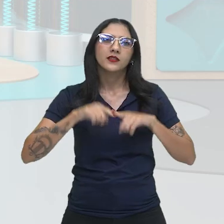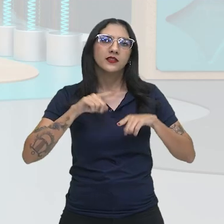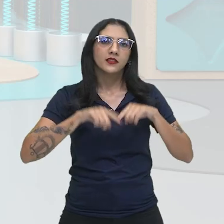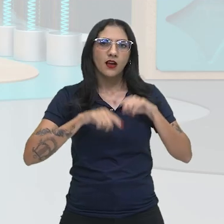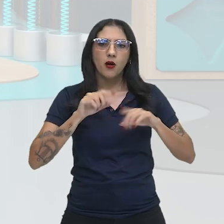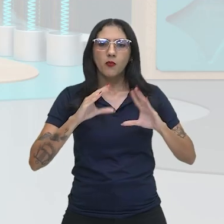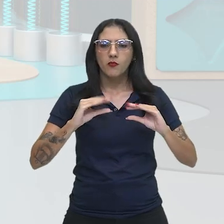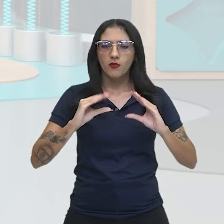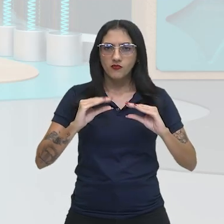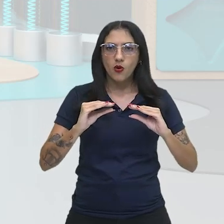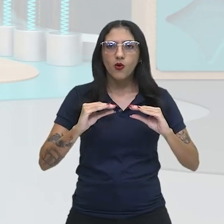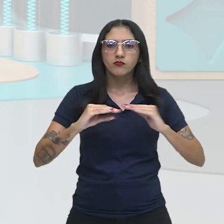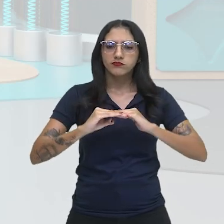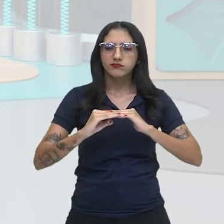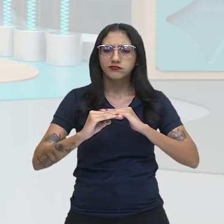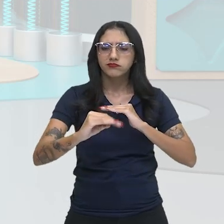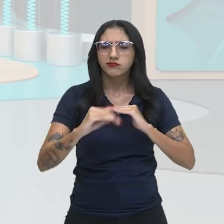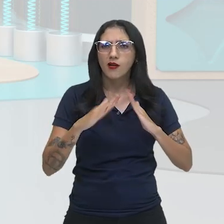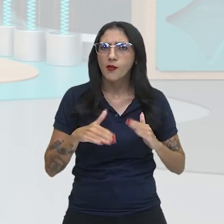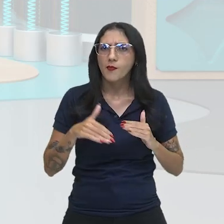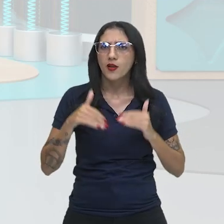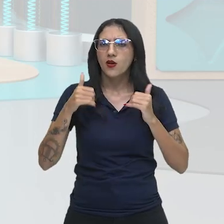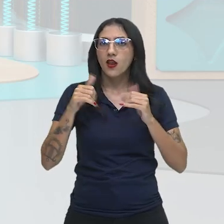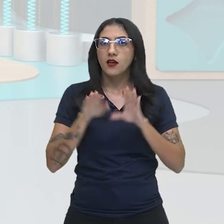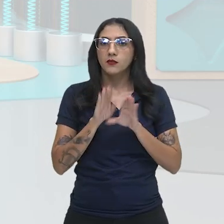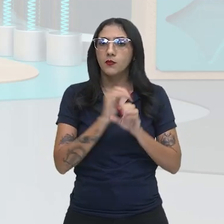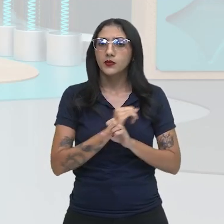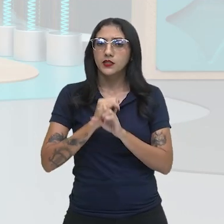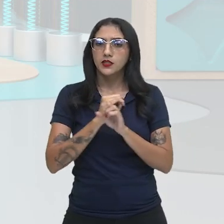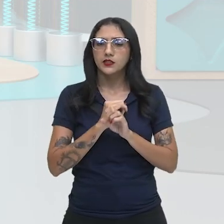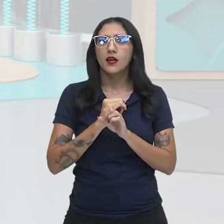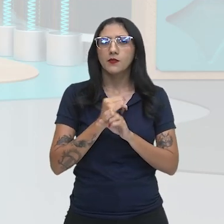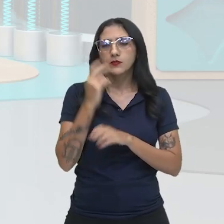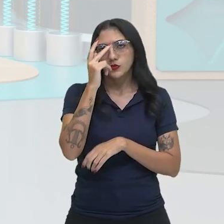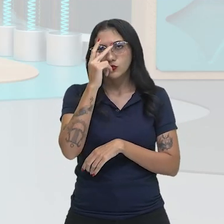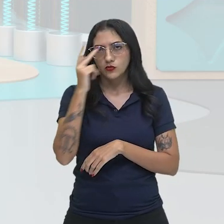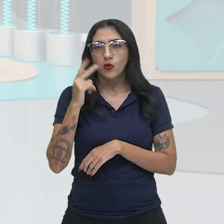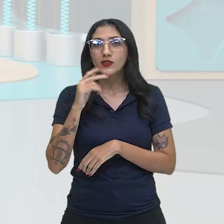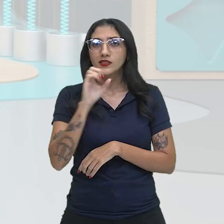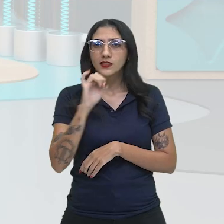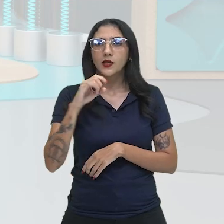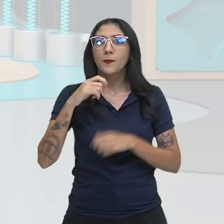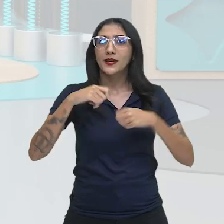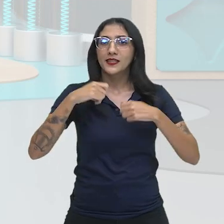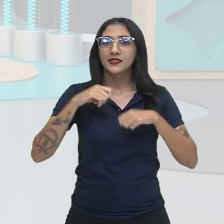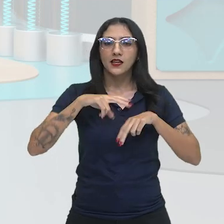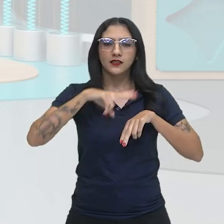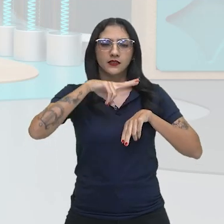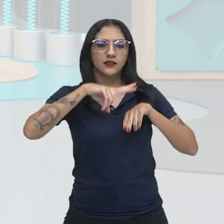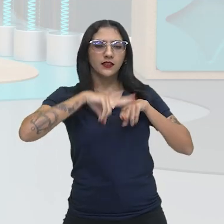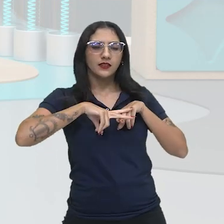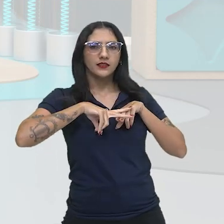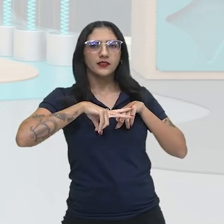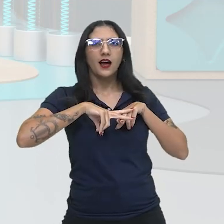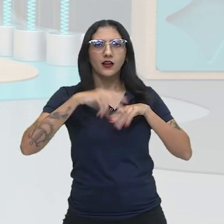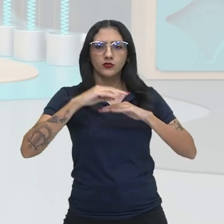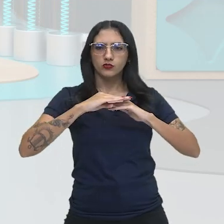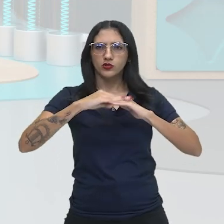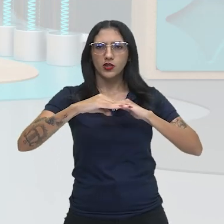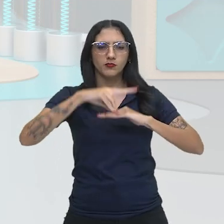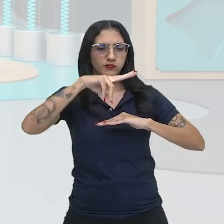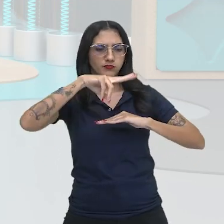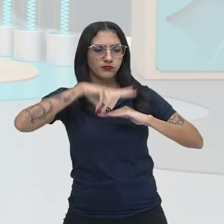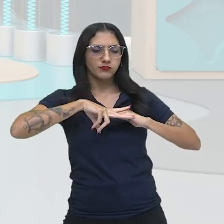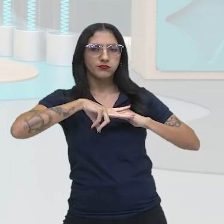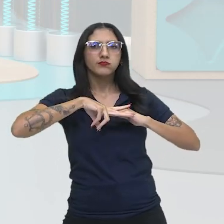Eles servem para trazer conforto e proteção para os alunos, principalmente se precisa ali, né, deitar